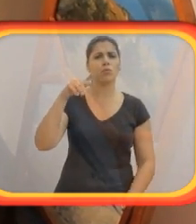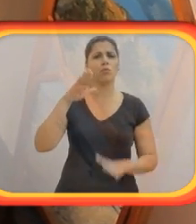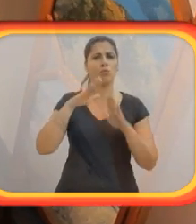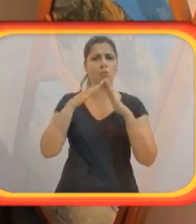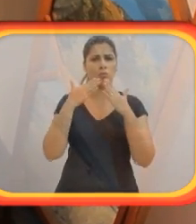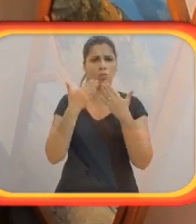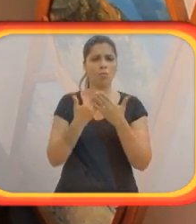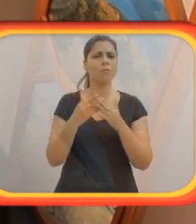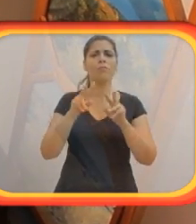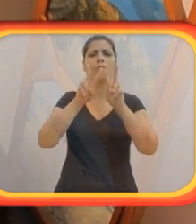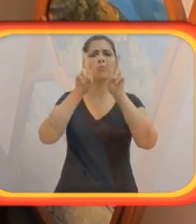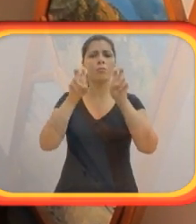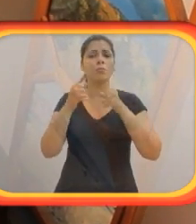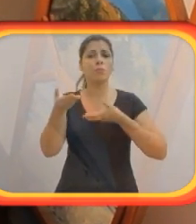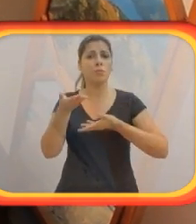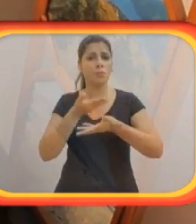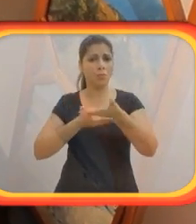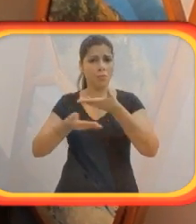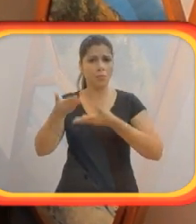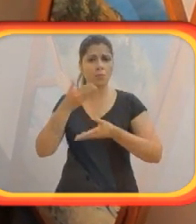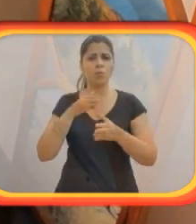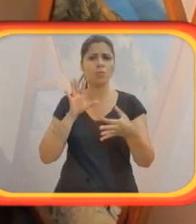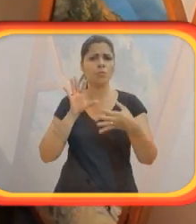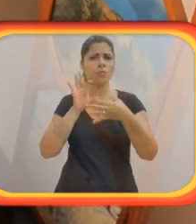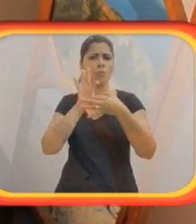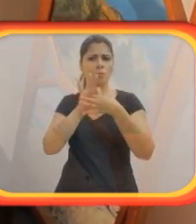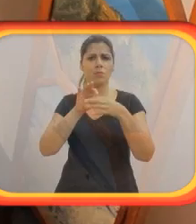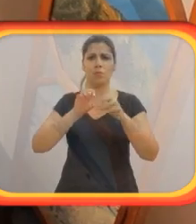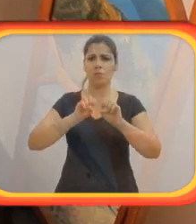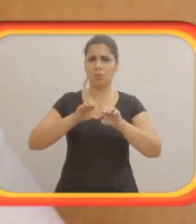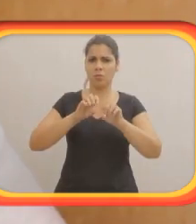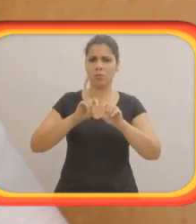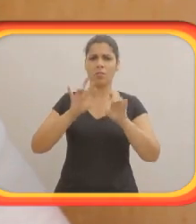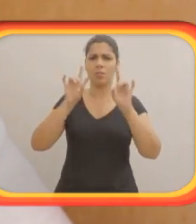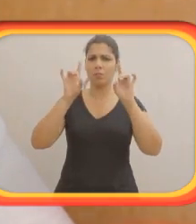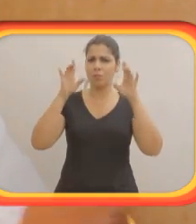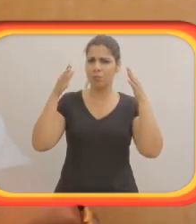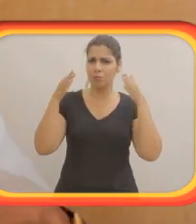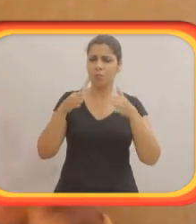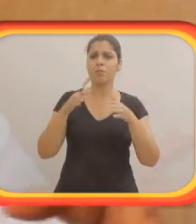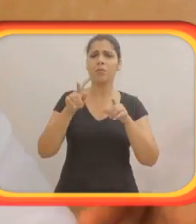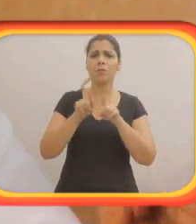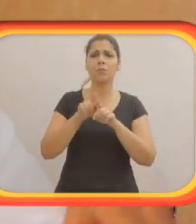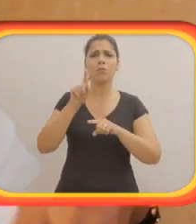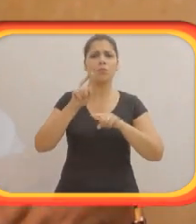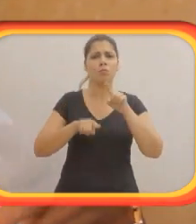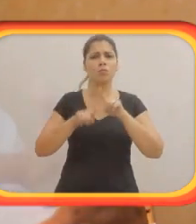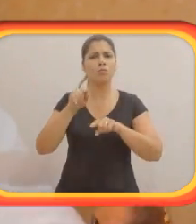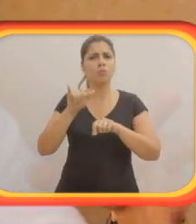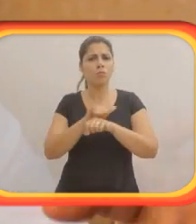disciplina Educação Inclusiva no Cotidiano Escolar, que fala da aplicação,